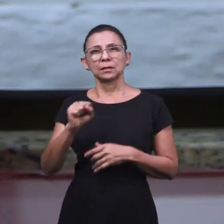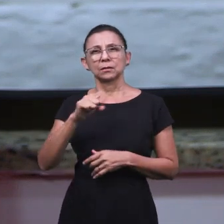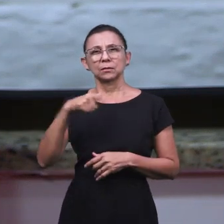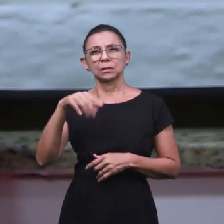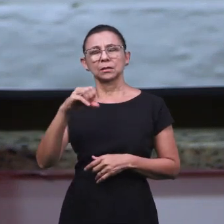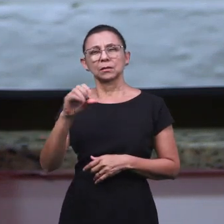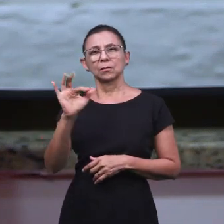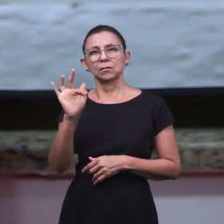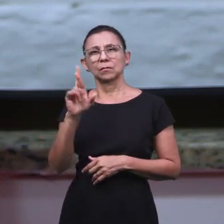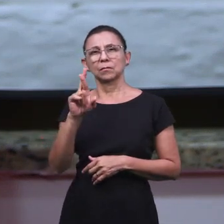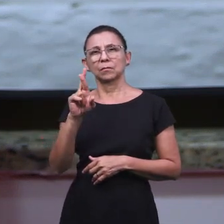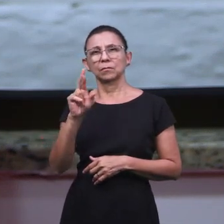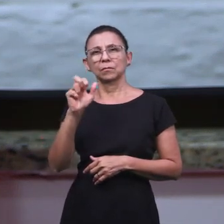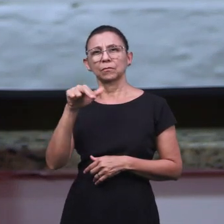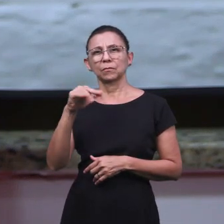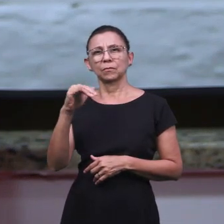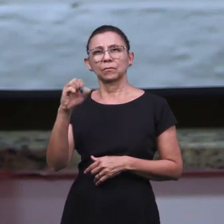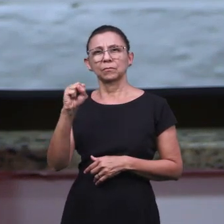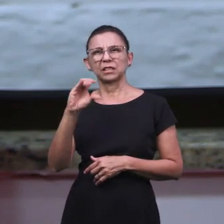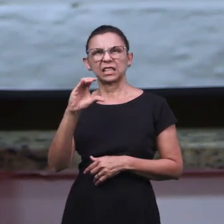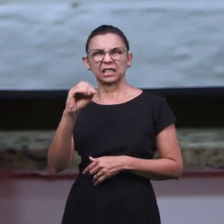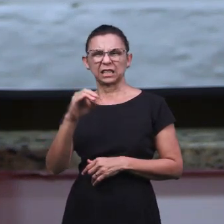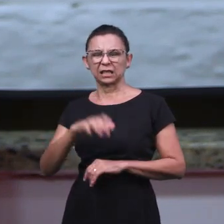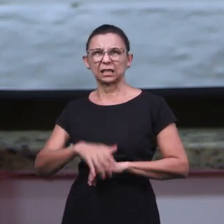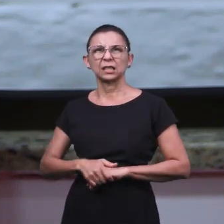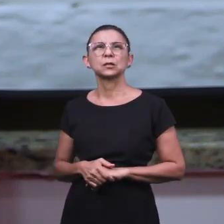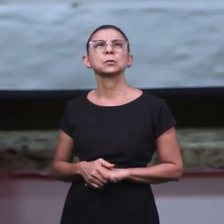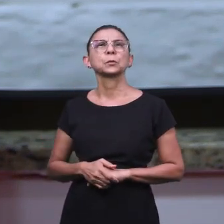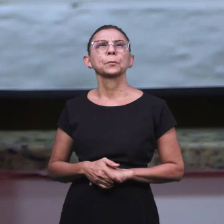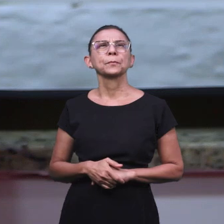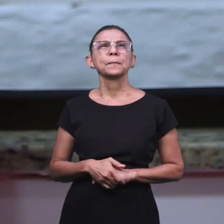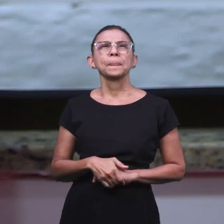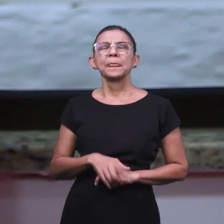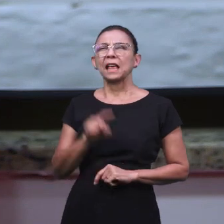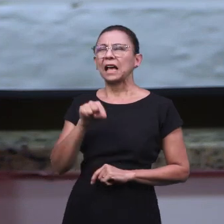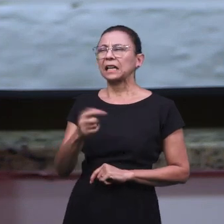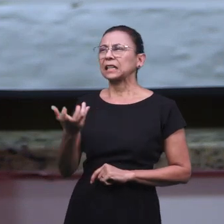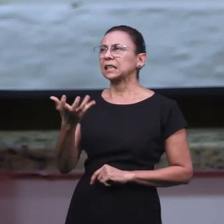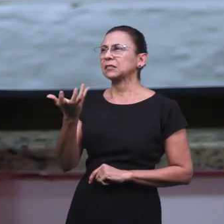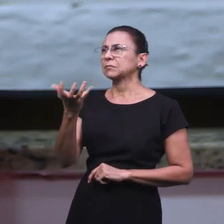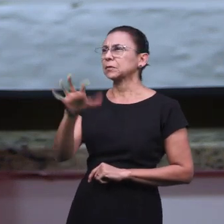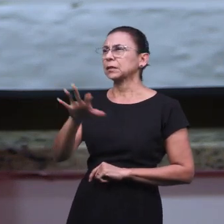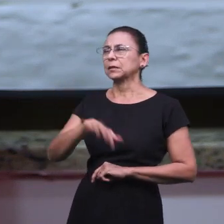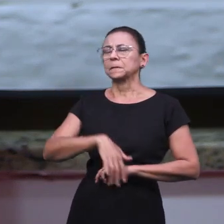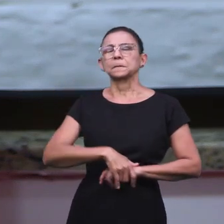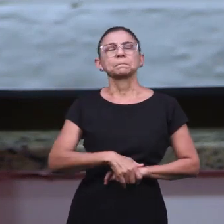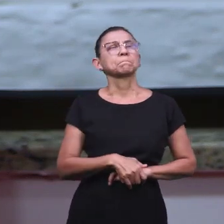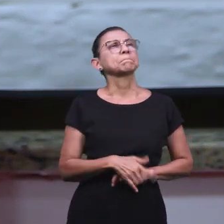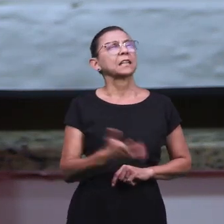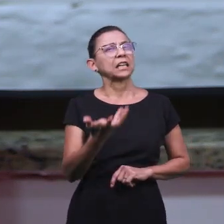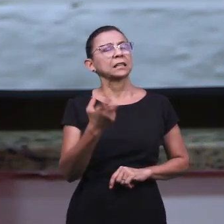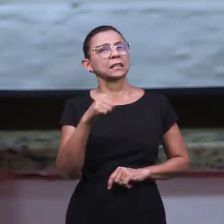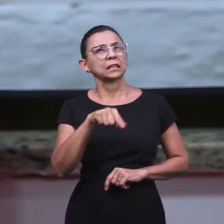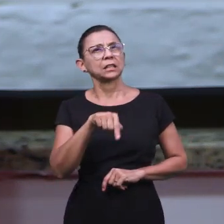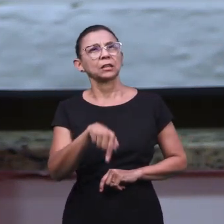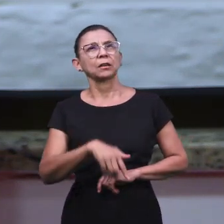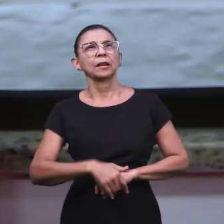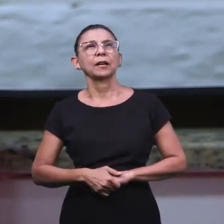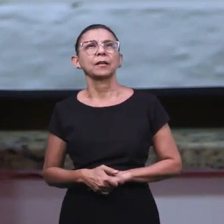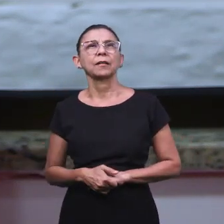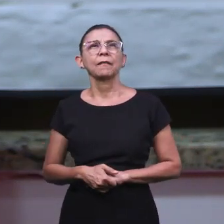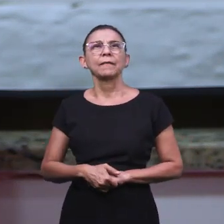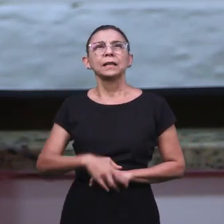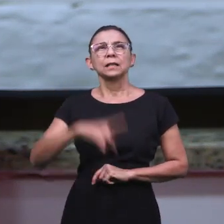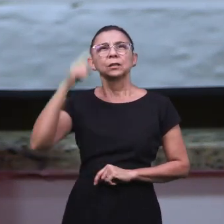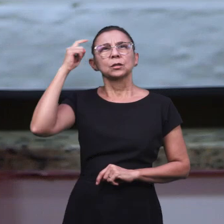eu vi tudo, aqueles órgãos maravilhosos. Falei, é aqui que eu quero vir. Eu vou vir para cá. Né? Então, já cheguei em casa com a